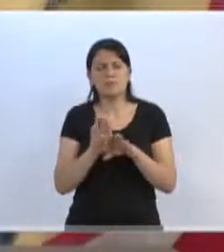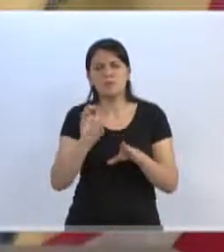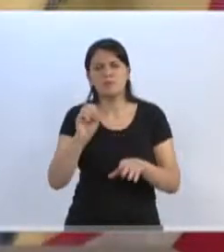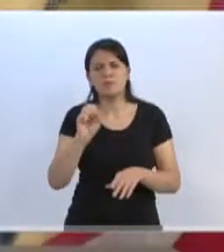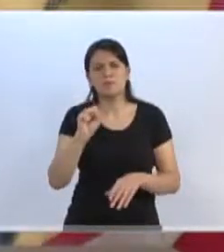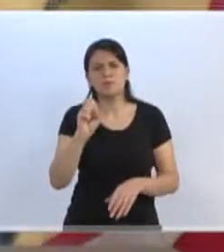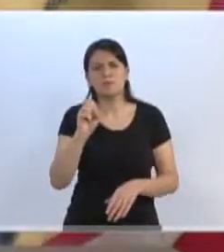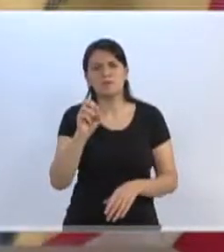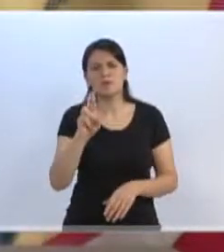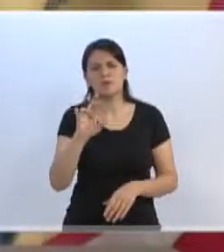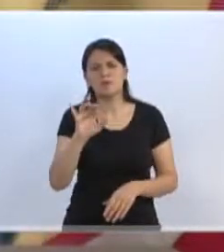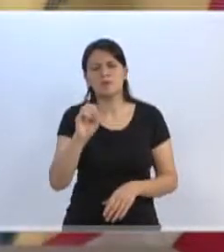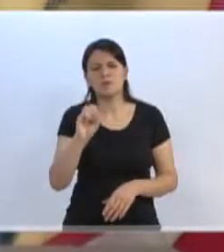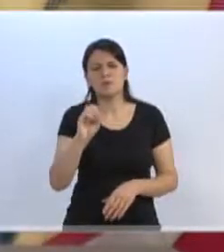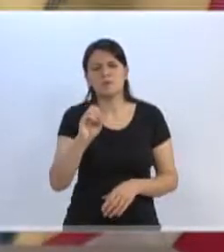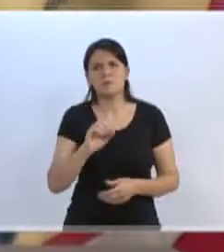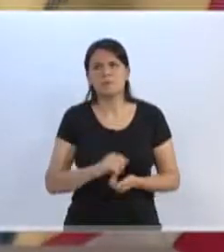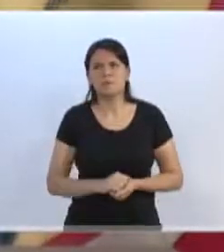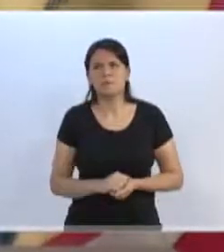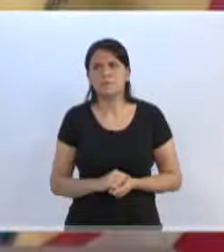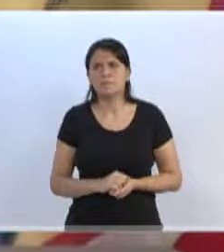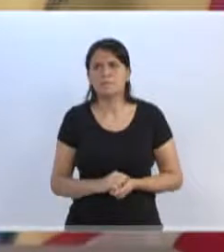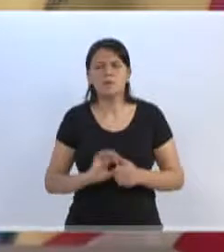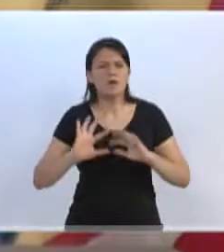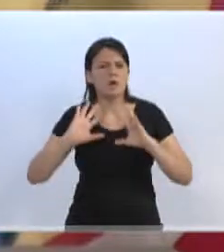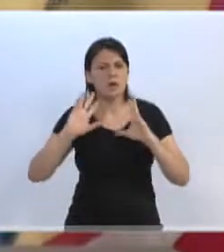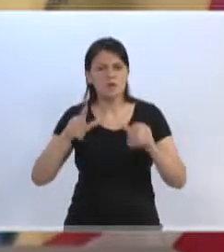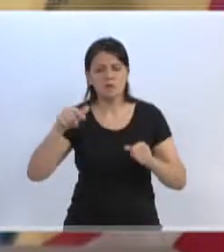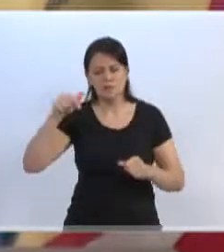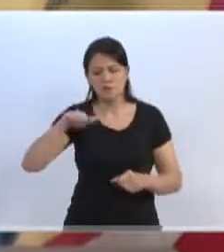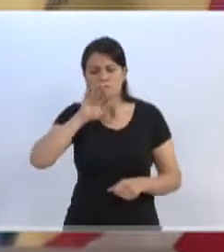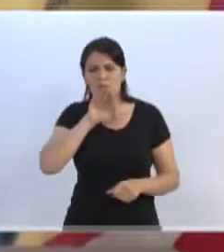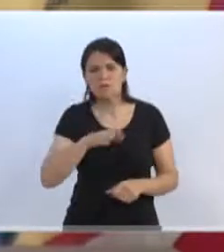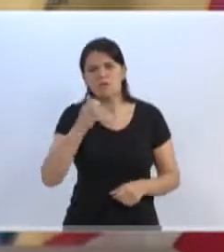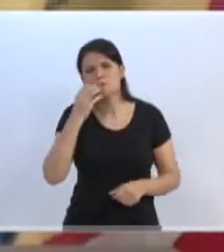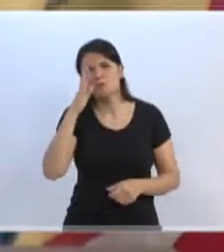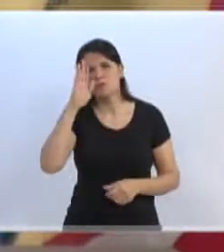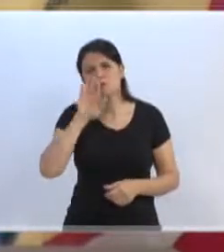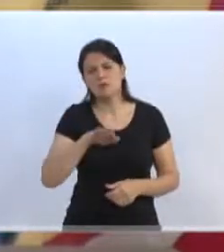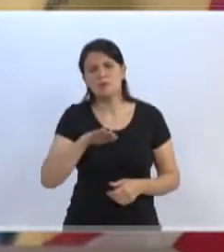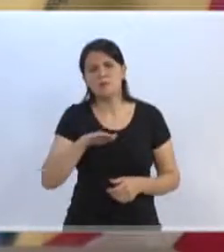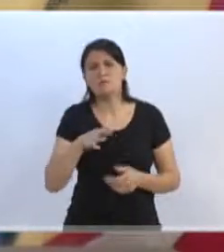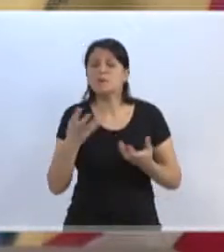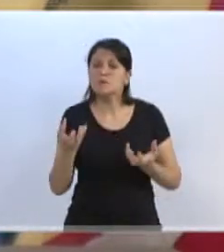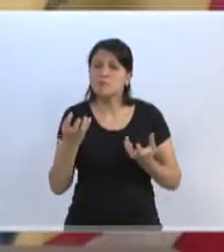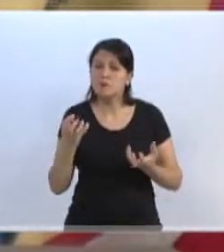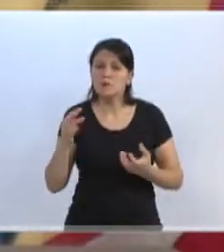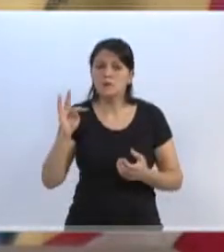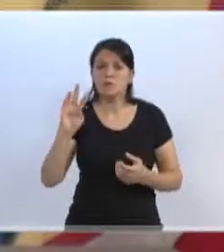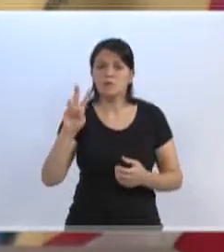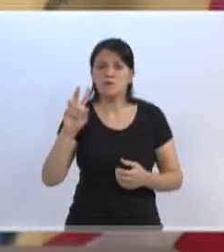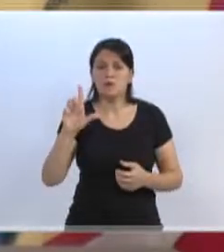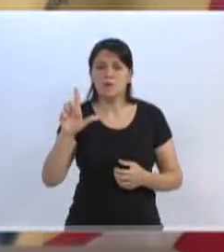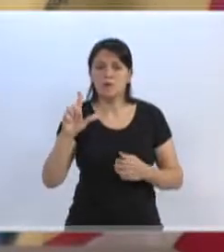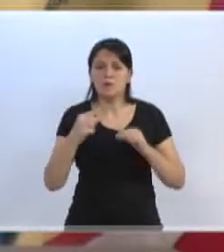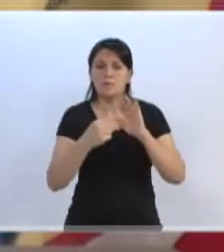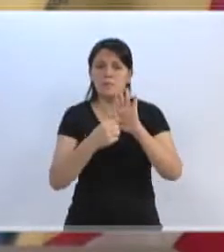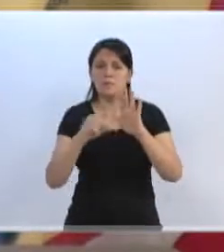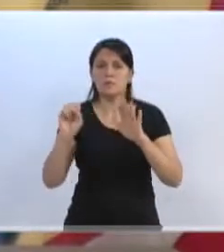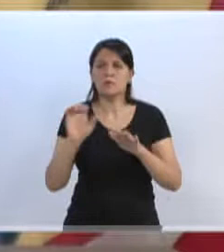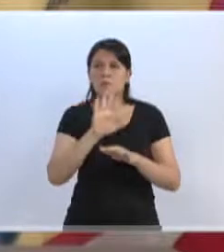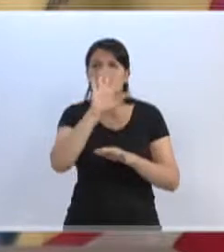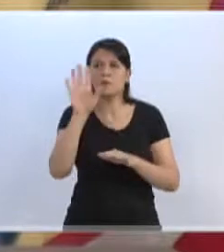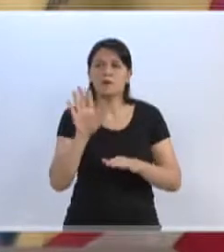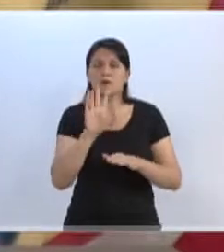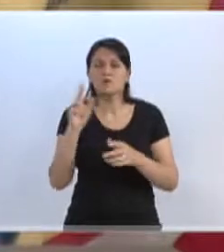presente nesta sessão a todos que acompanham aqui nessa tarde muito boa tarde na mesma clínica tvl soltasse as imagens que